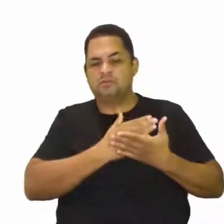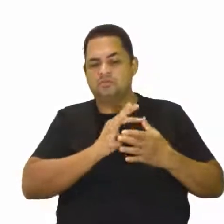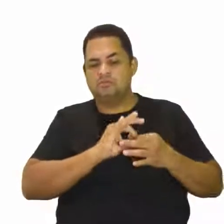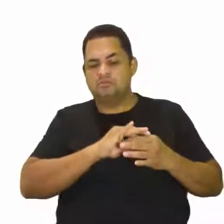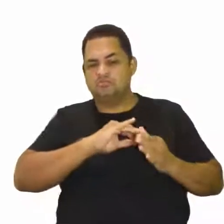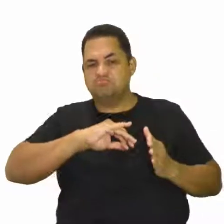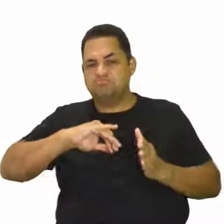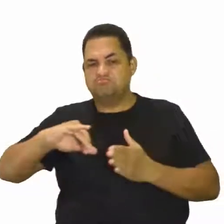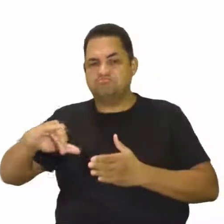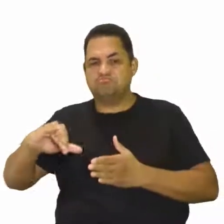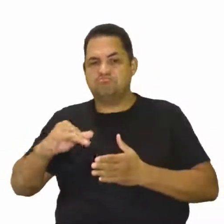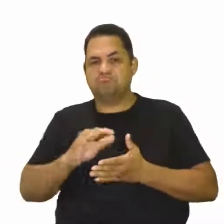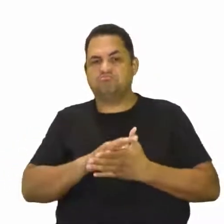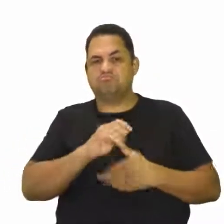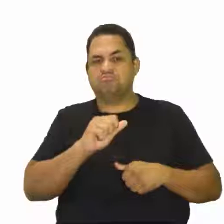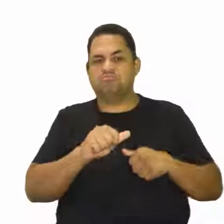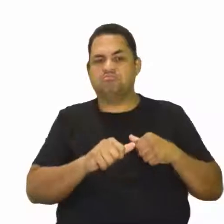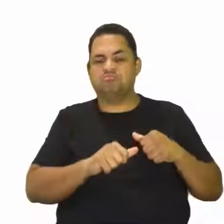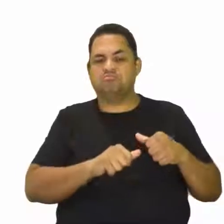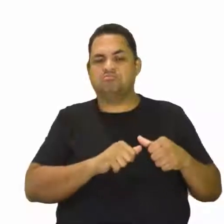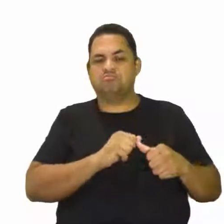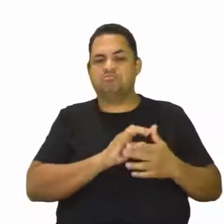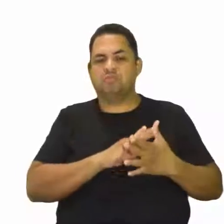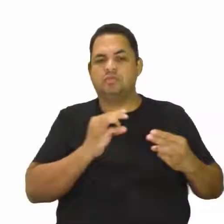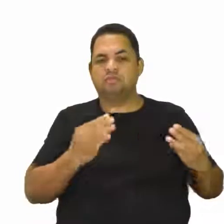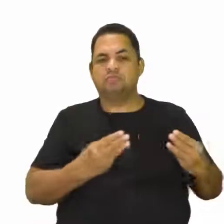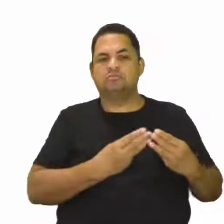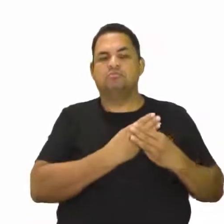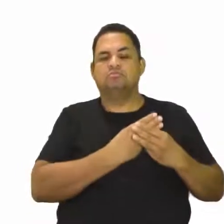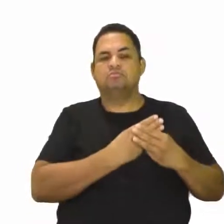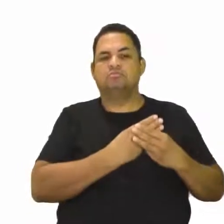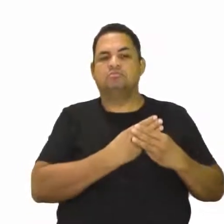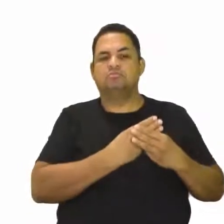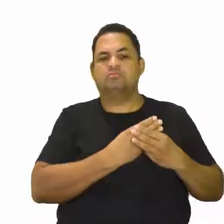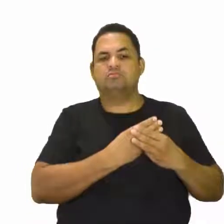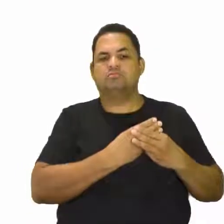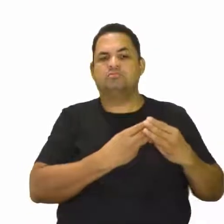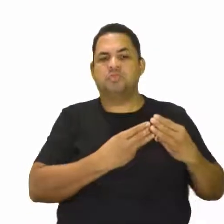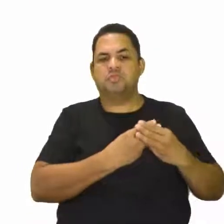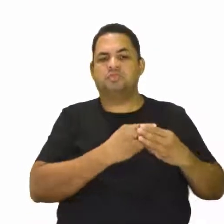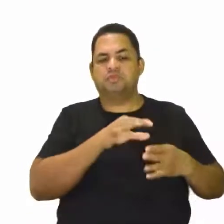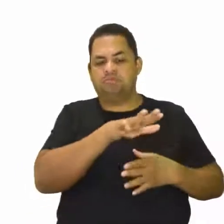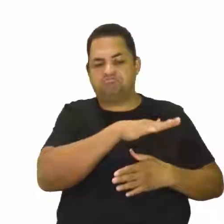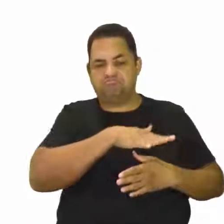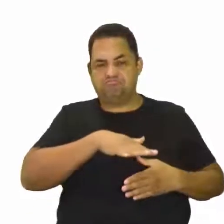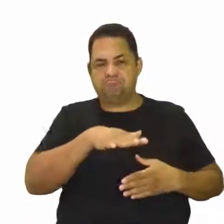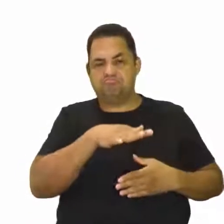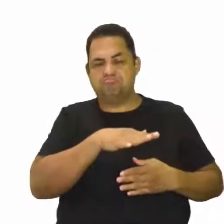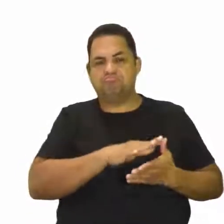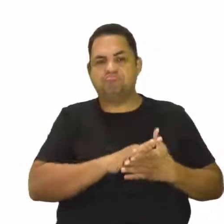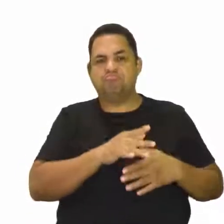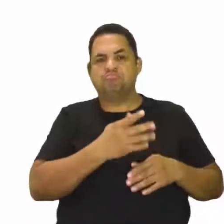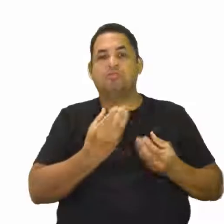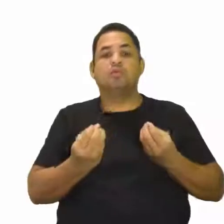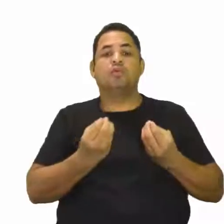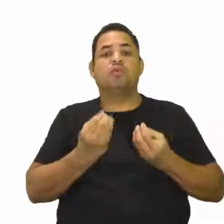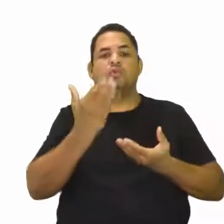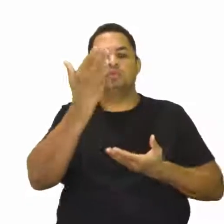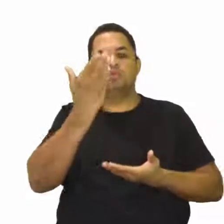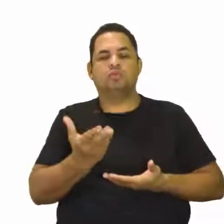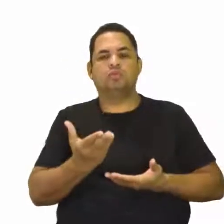palestina e se torna judaica. A maior parte da terra. E hoje, como é que